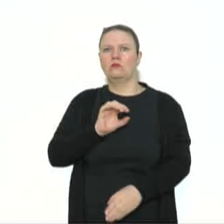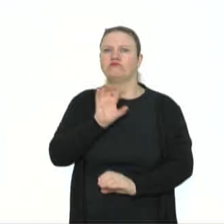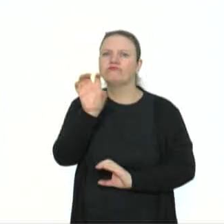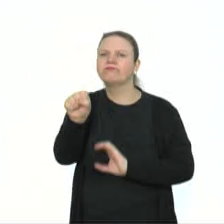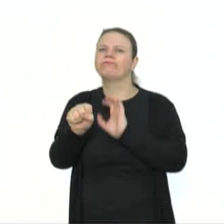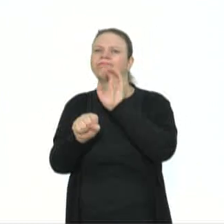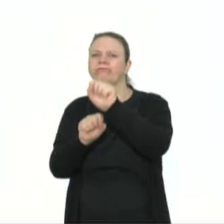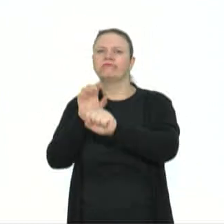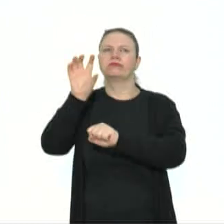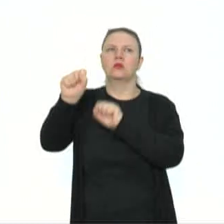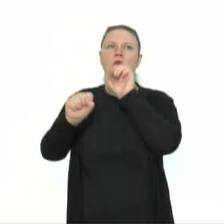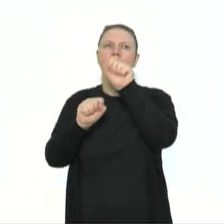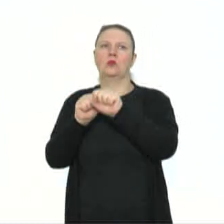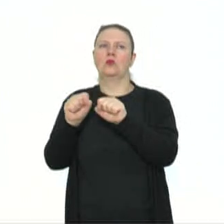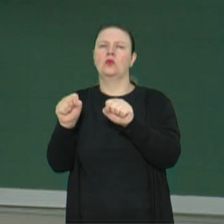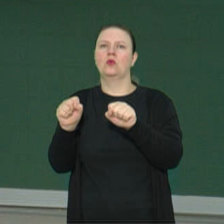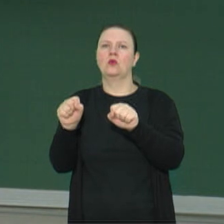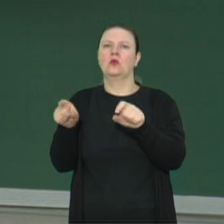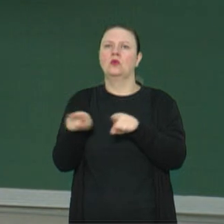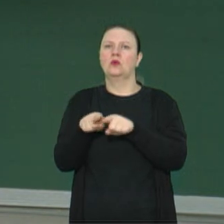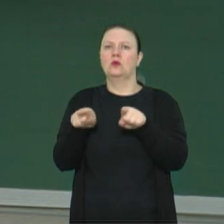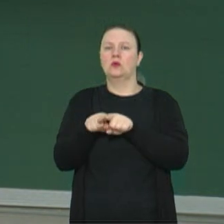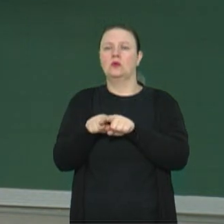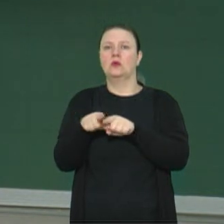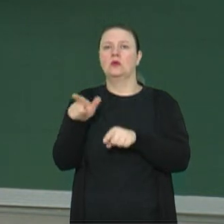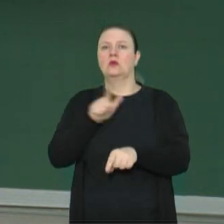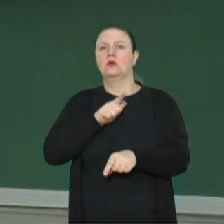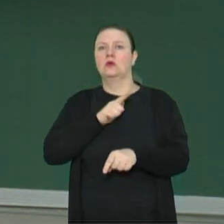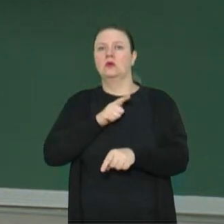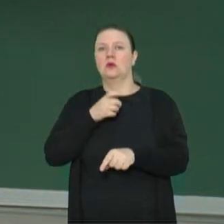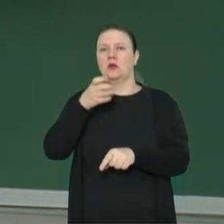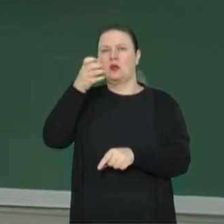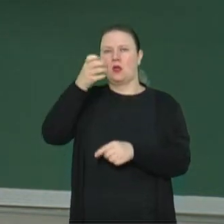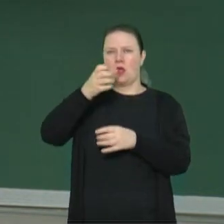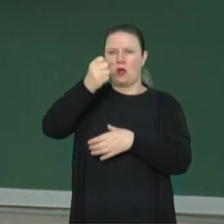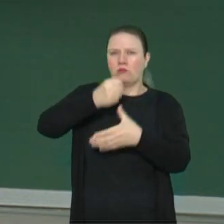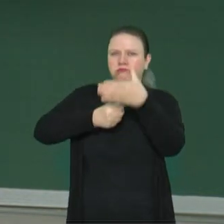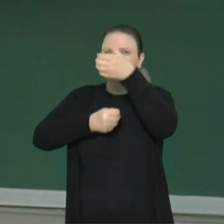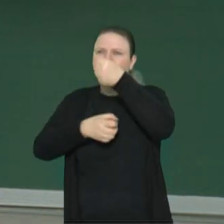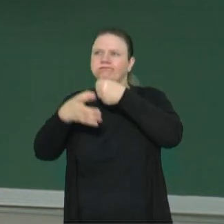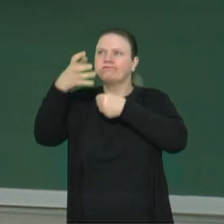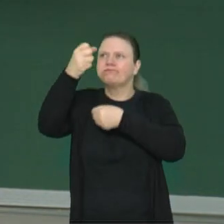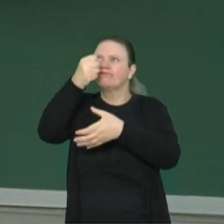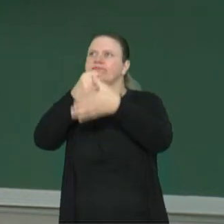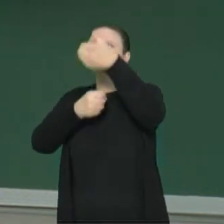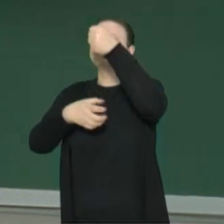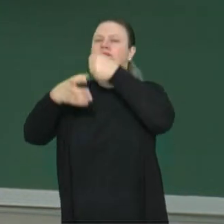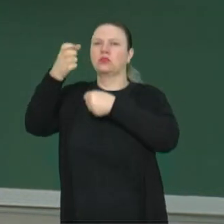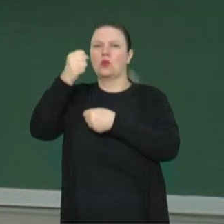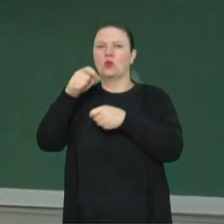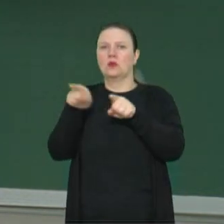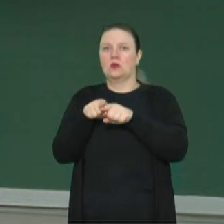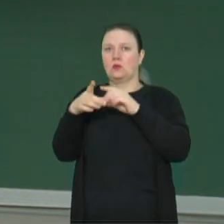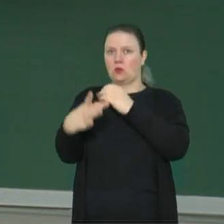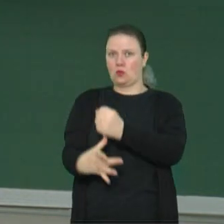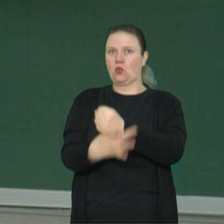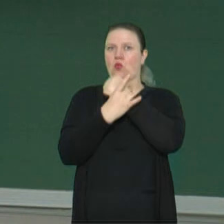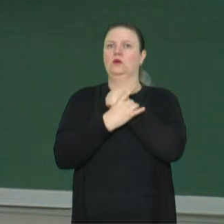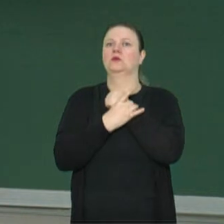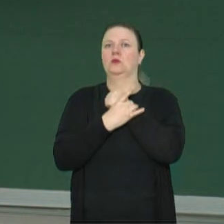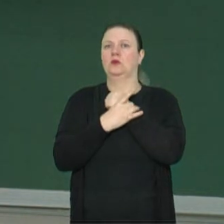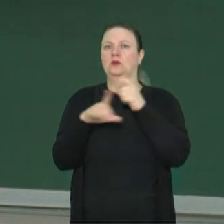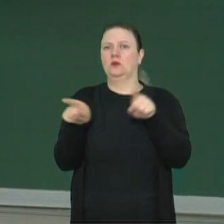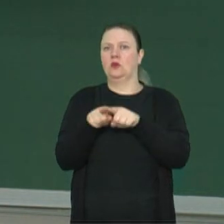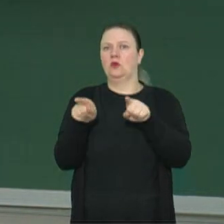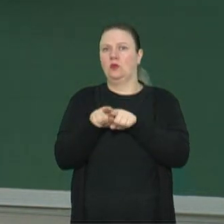esse paredão, sempre o quê? Com a presença da corda. Então essa corda também dá suporte à segurança